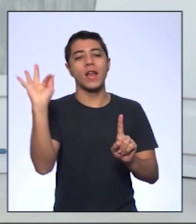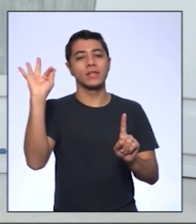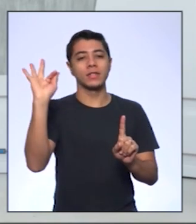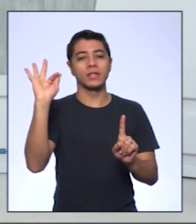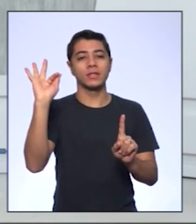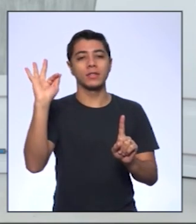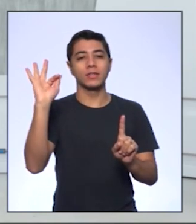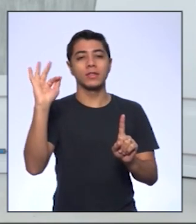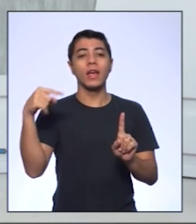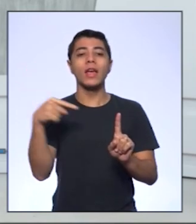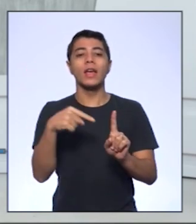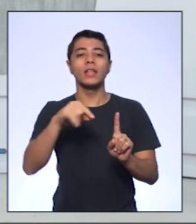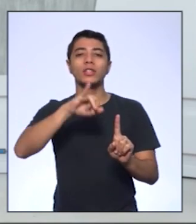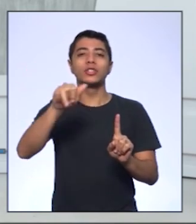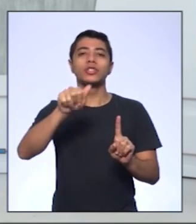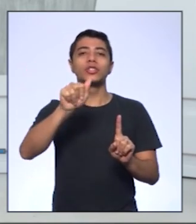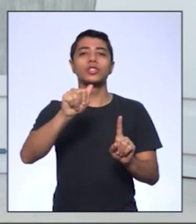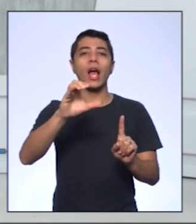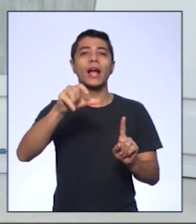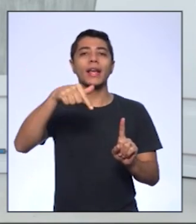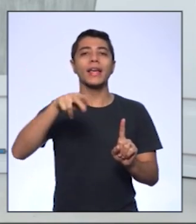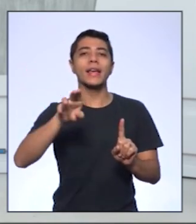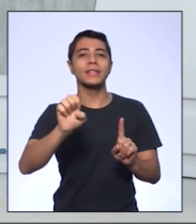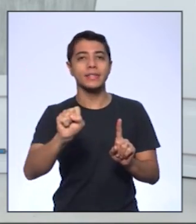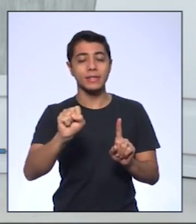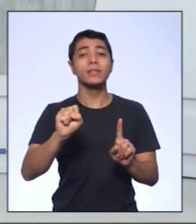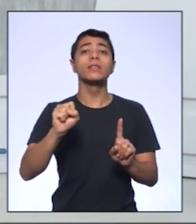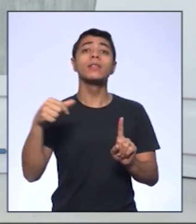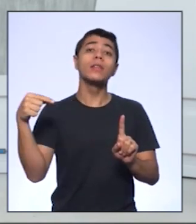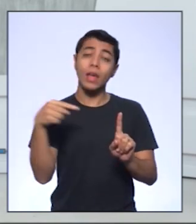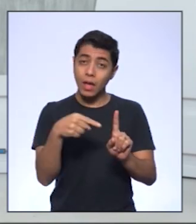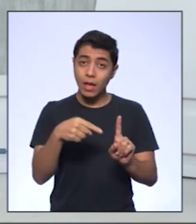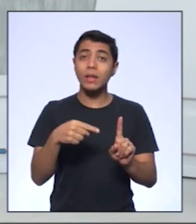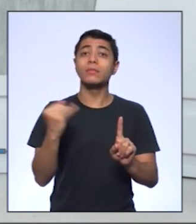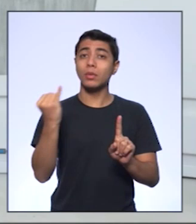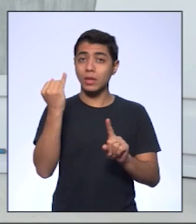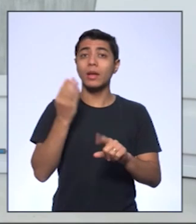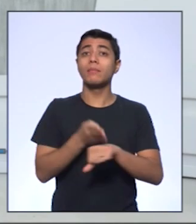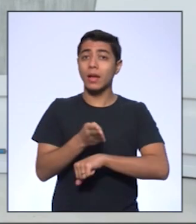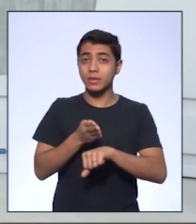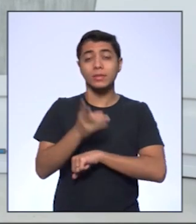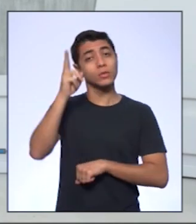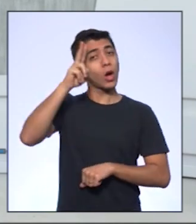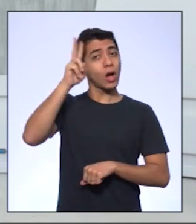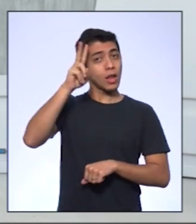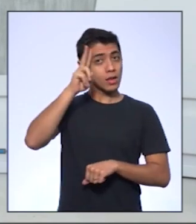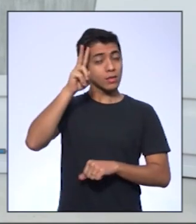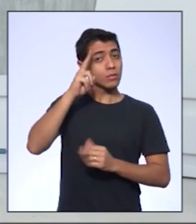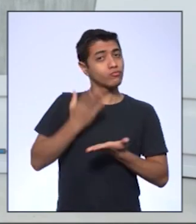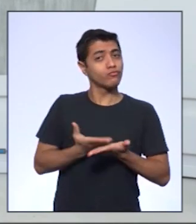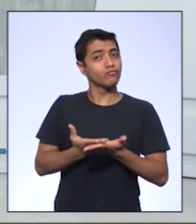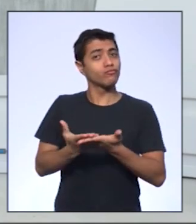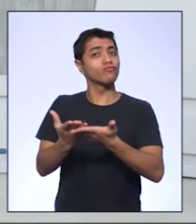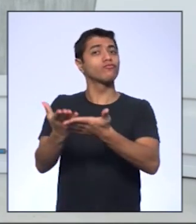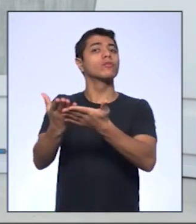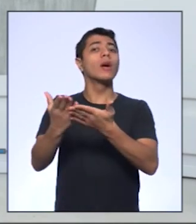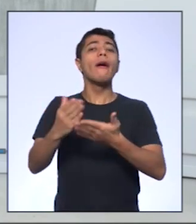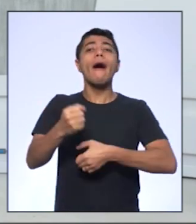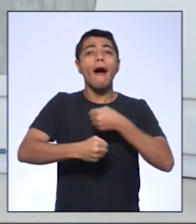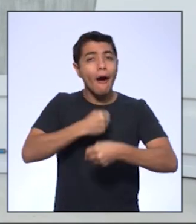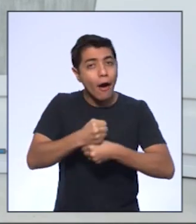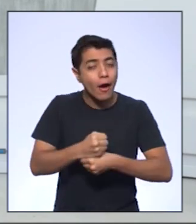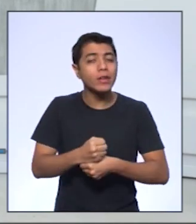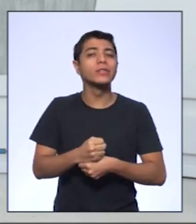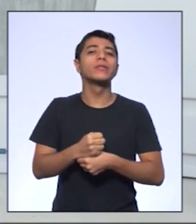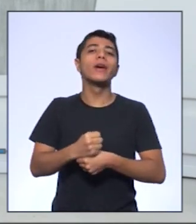da história, pertencente à nova história, né? A uma concepção muito moderna de historiografia. E todo ano